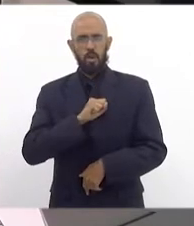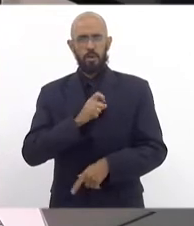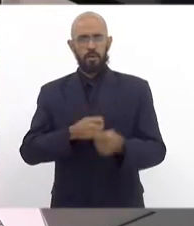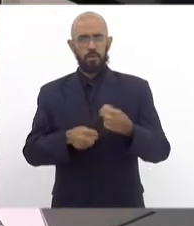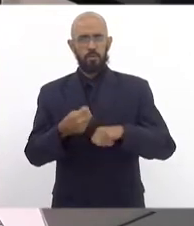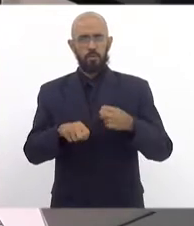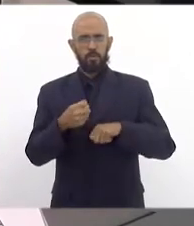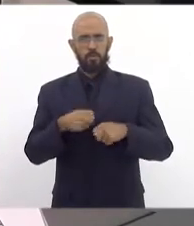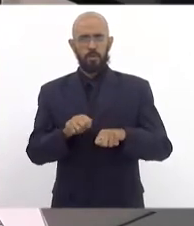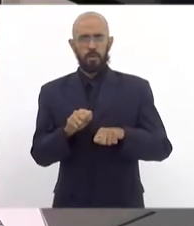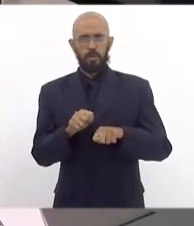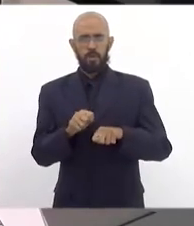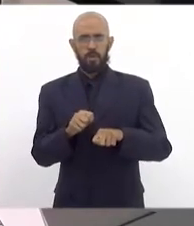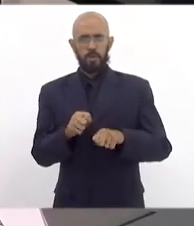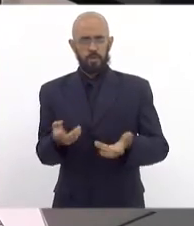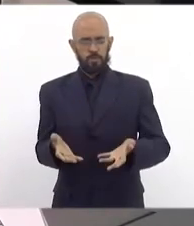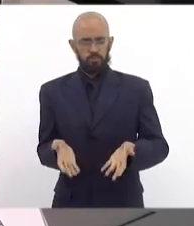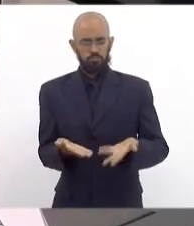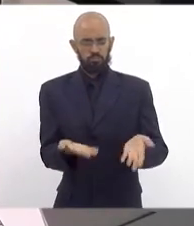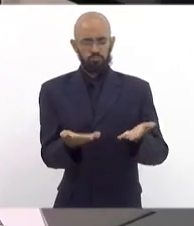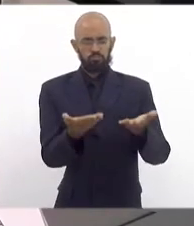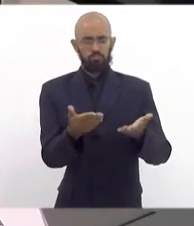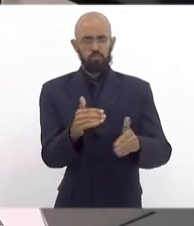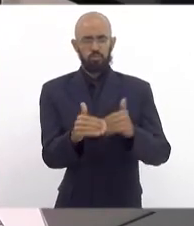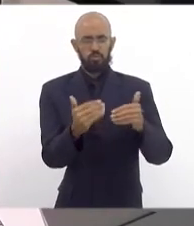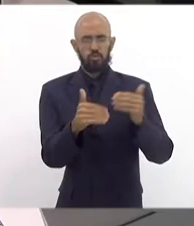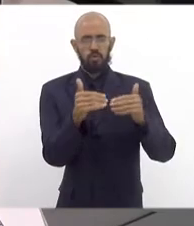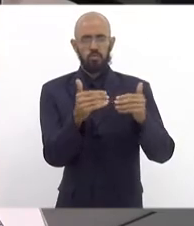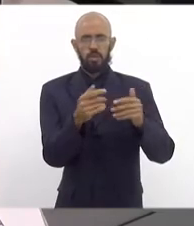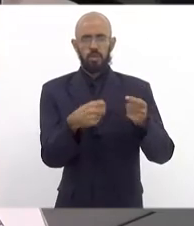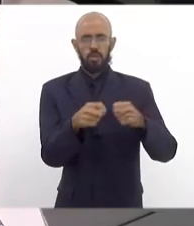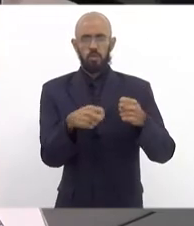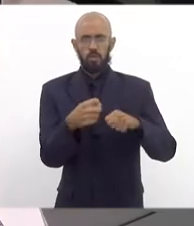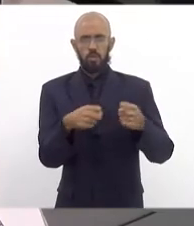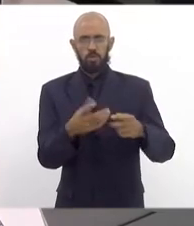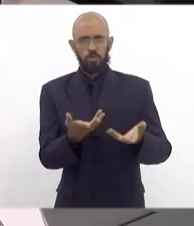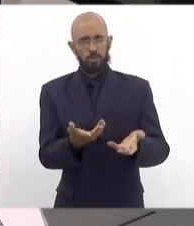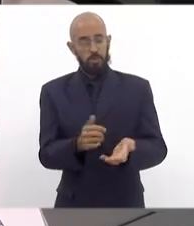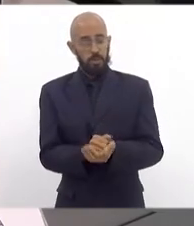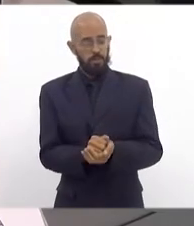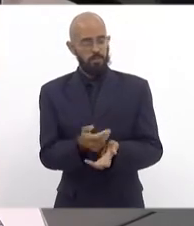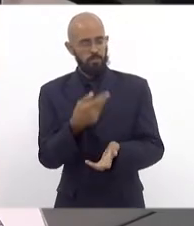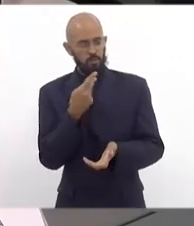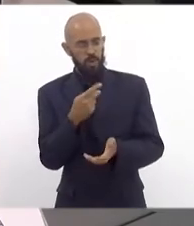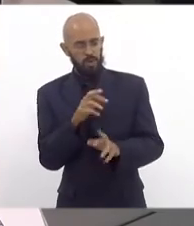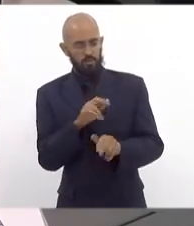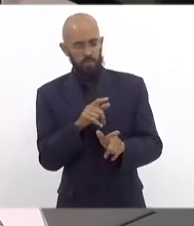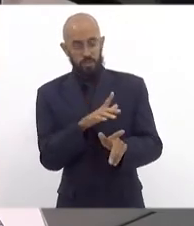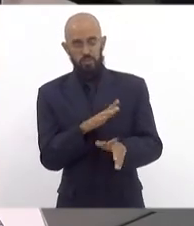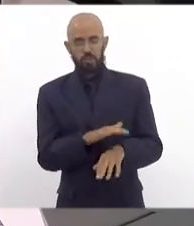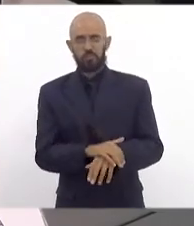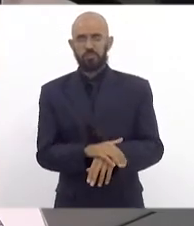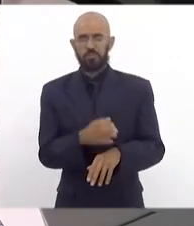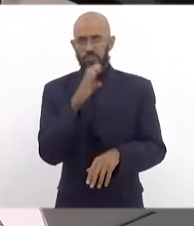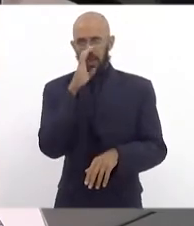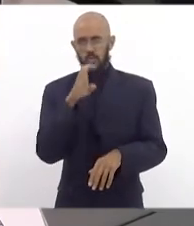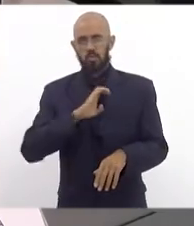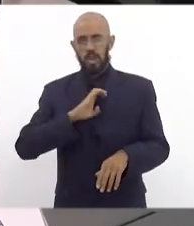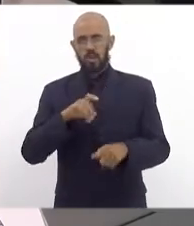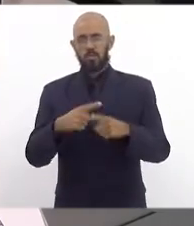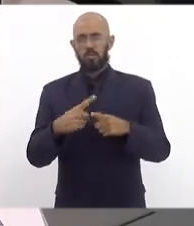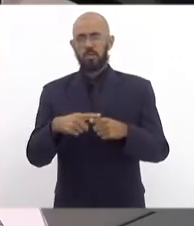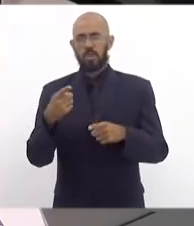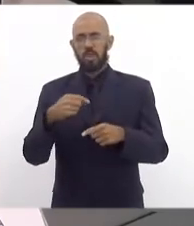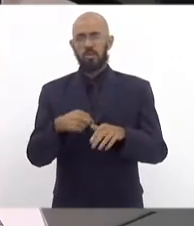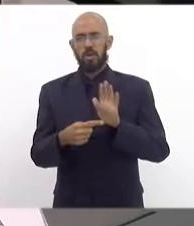que é super a favor do desenvolvimento econômico né para não dizer o contrário né me acusaram porque eu tinha apresentado